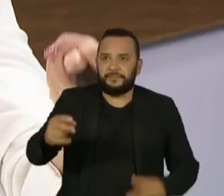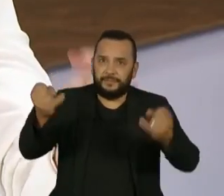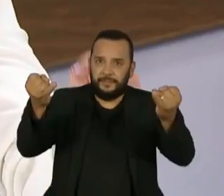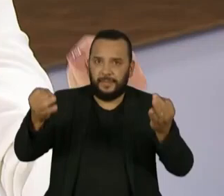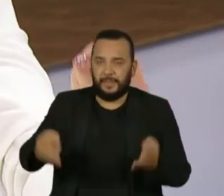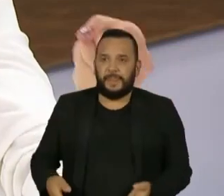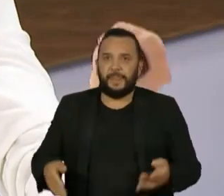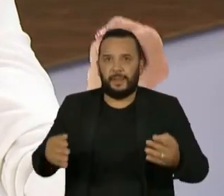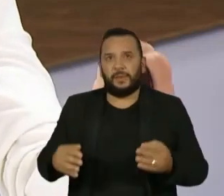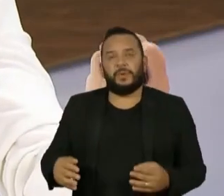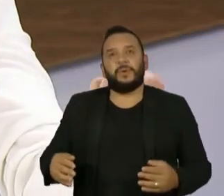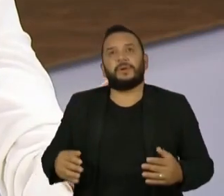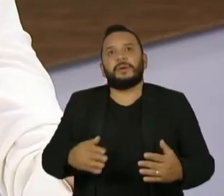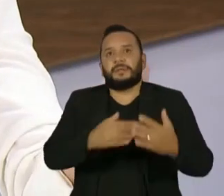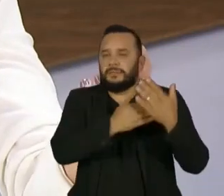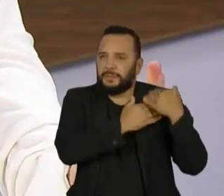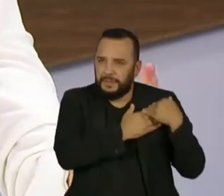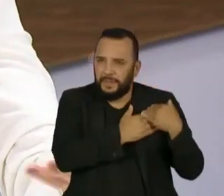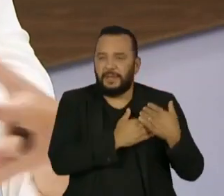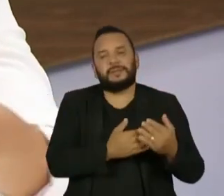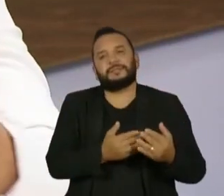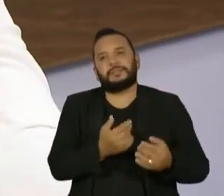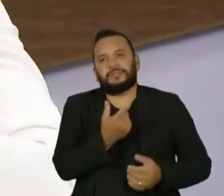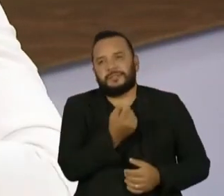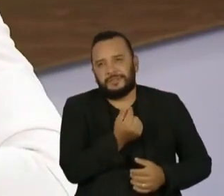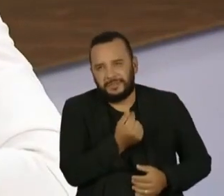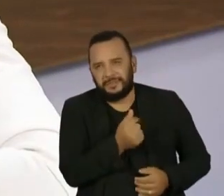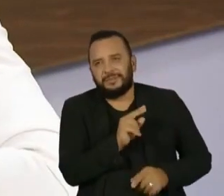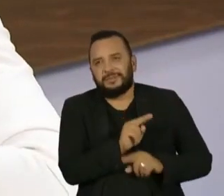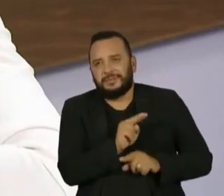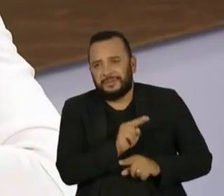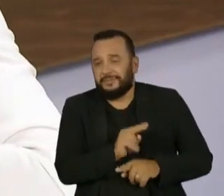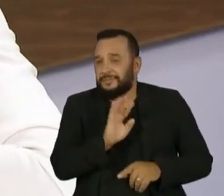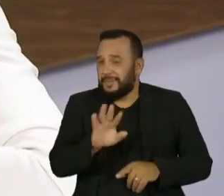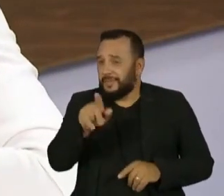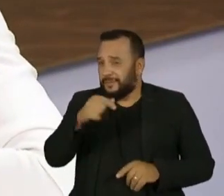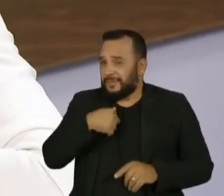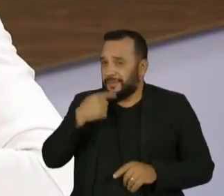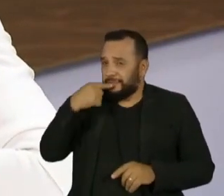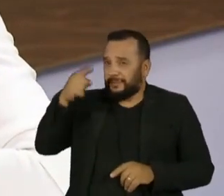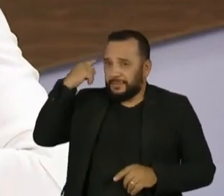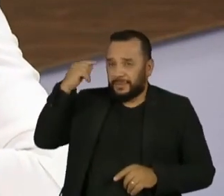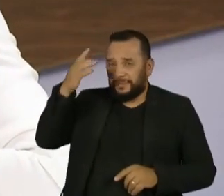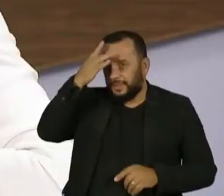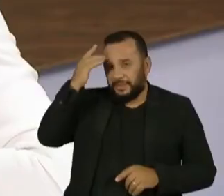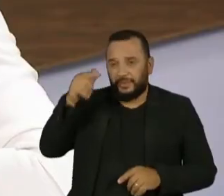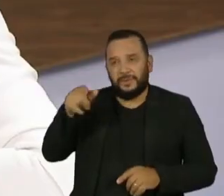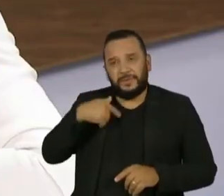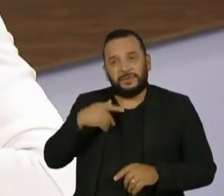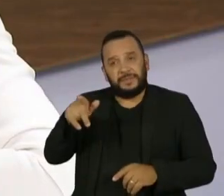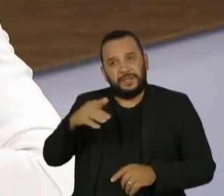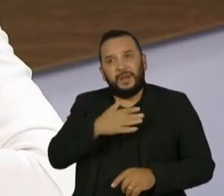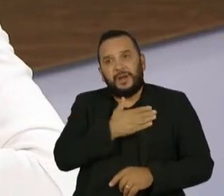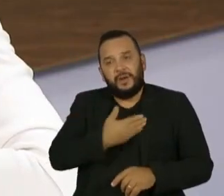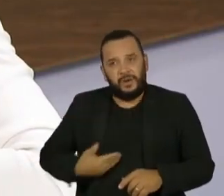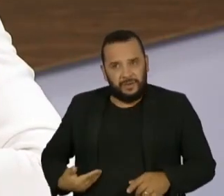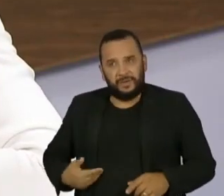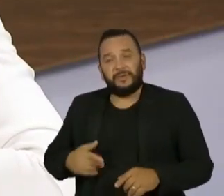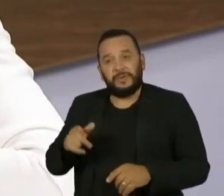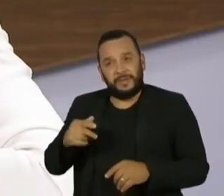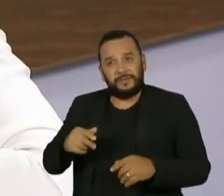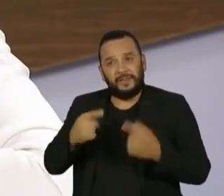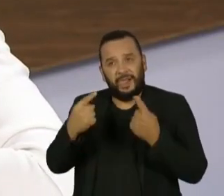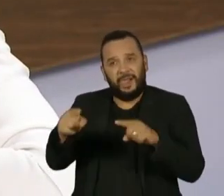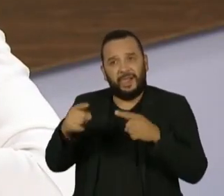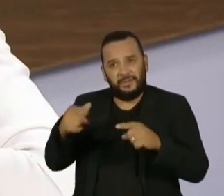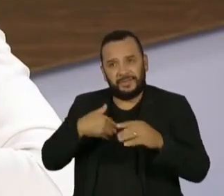né, de responsabilidade fiscal, mas até bem pouco tempo atrás o senhor tinha apelidos como fura-teto, ministro gastador, o senhor